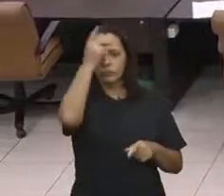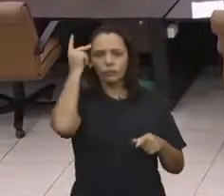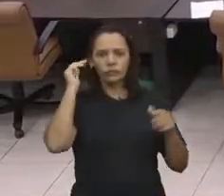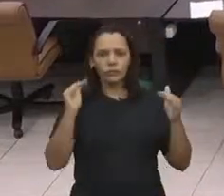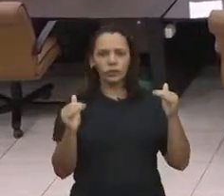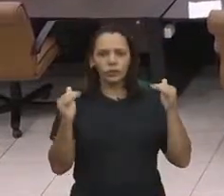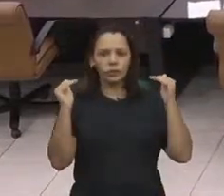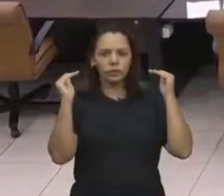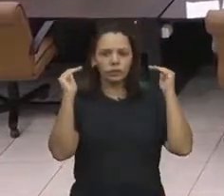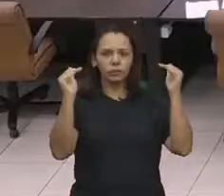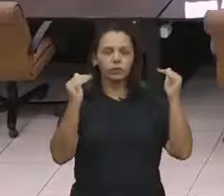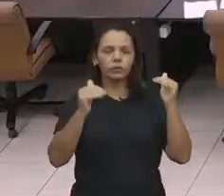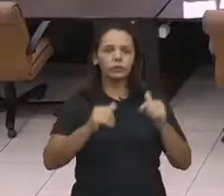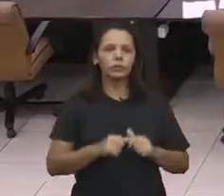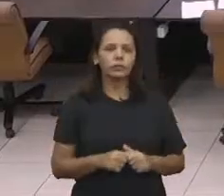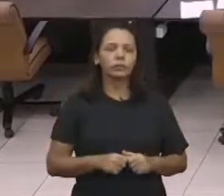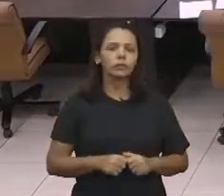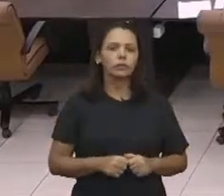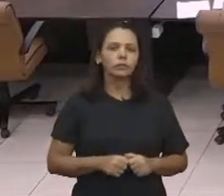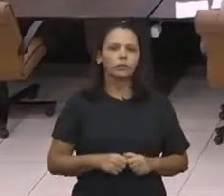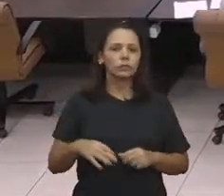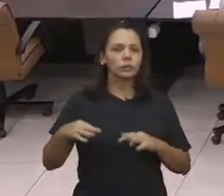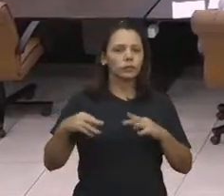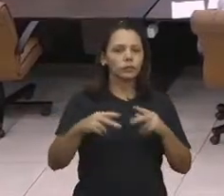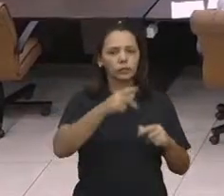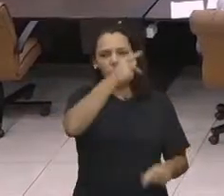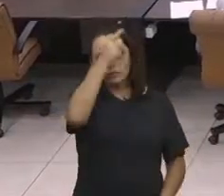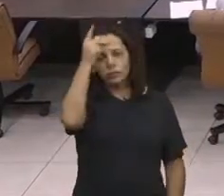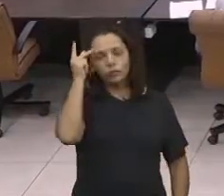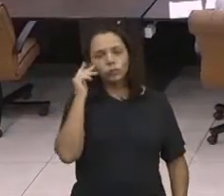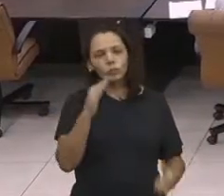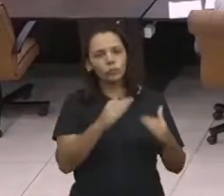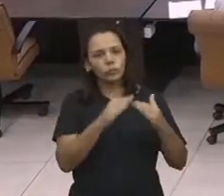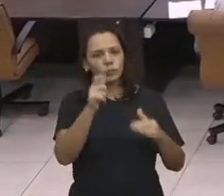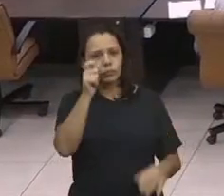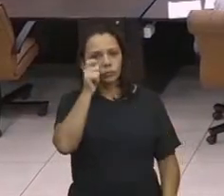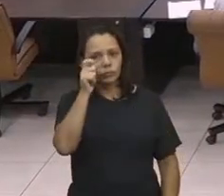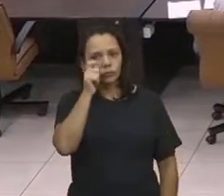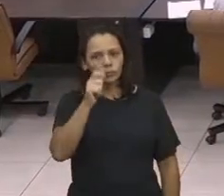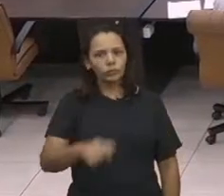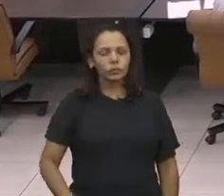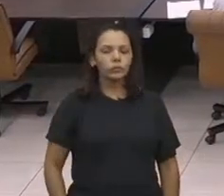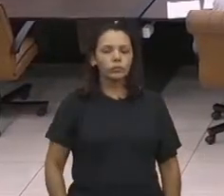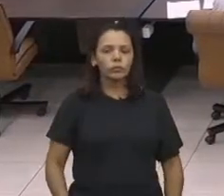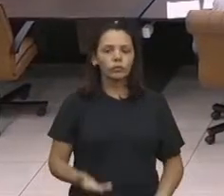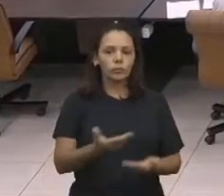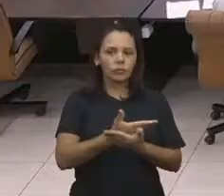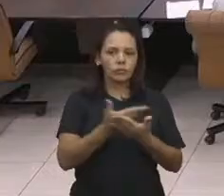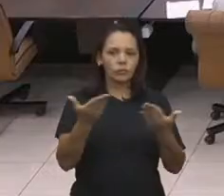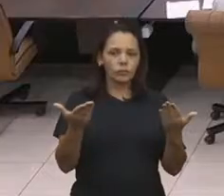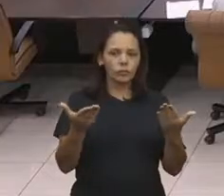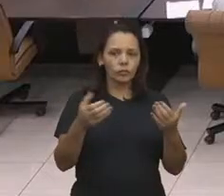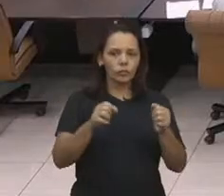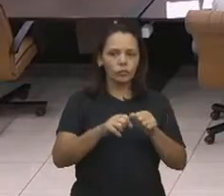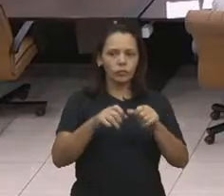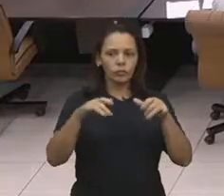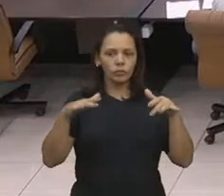presentes, cumprimentar a todos que nos assistem em casa e cumprimentar todos vocês aí presentes.